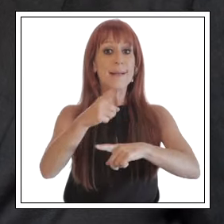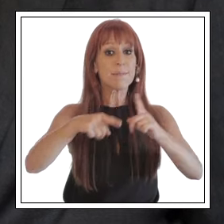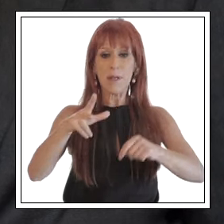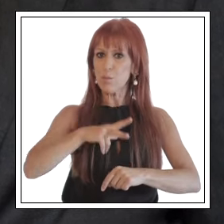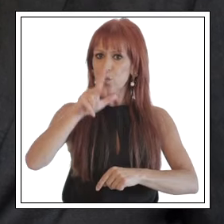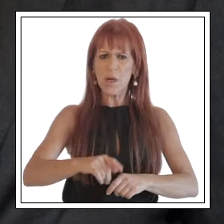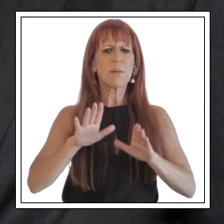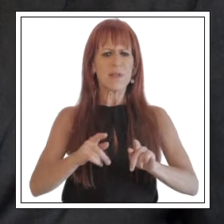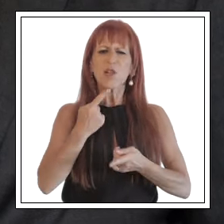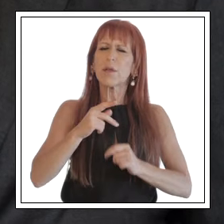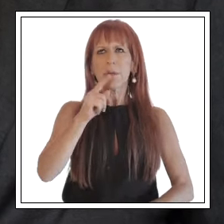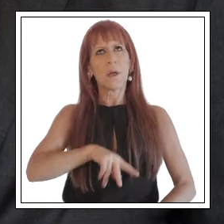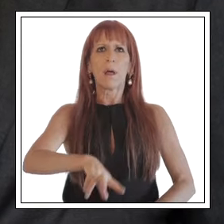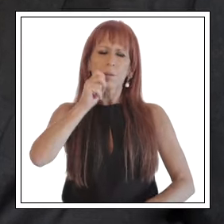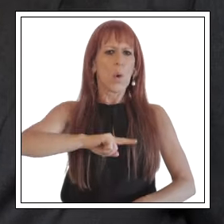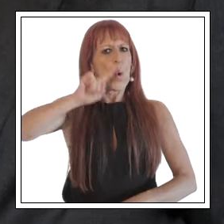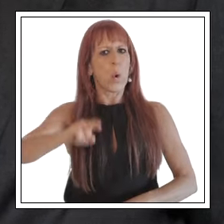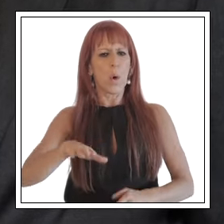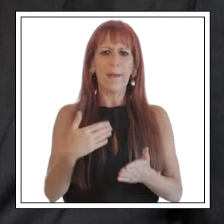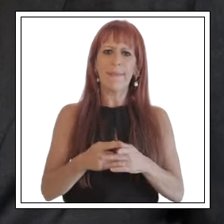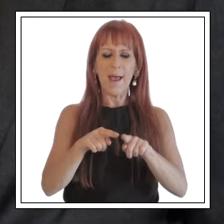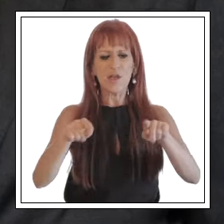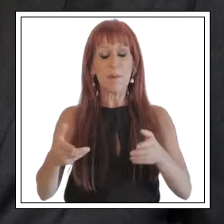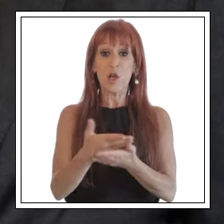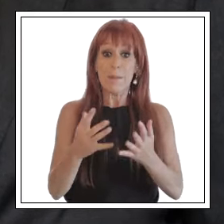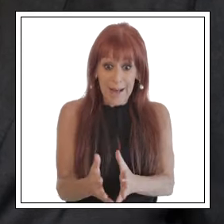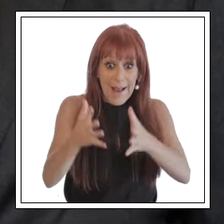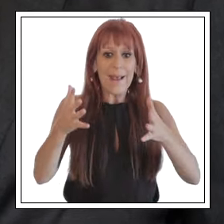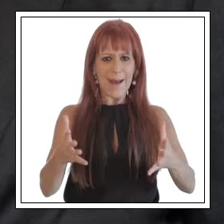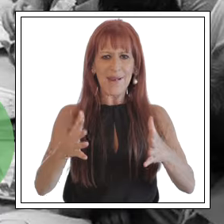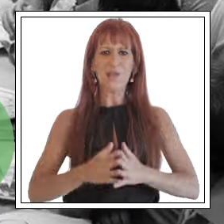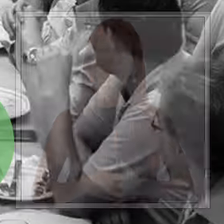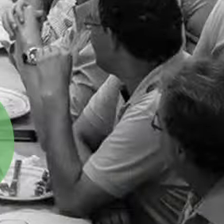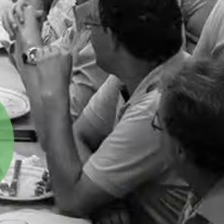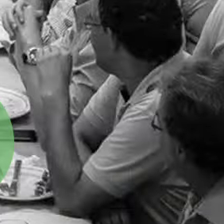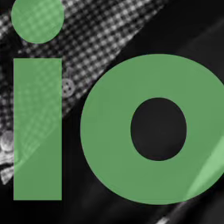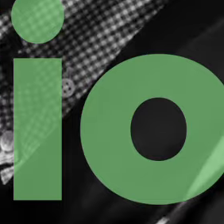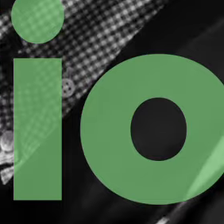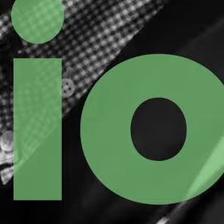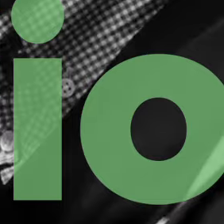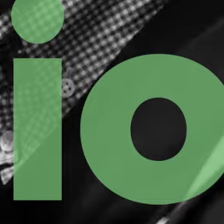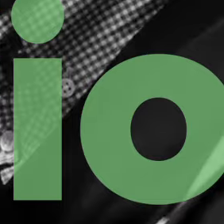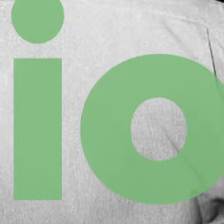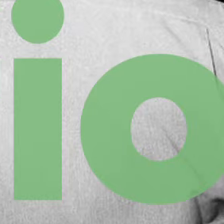a classe média portuguesa têm que voltar a respirar para dar espaço à economia para crescer.